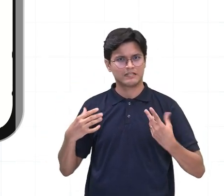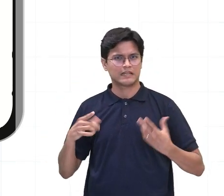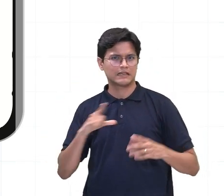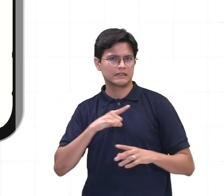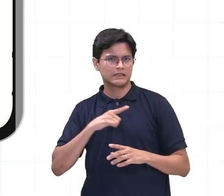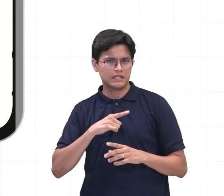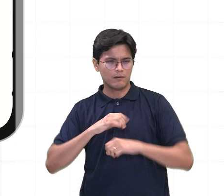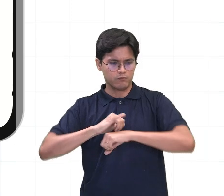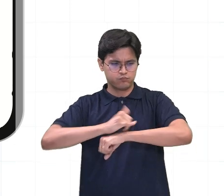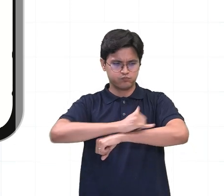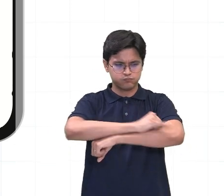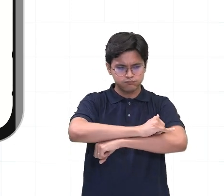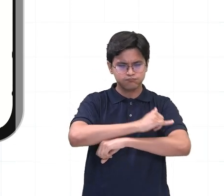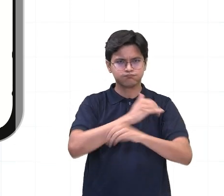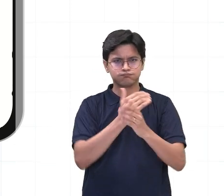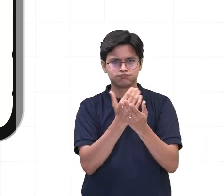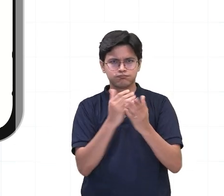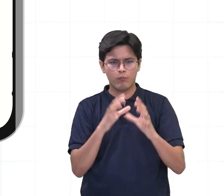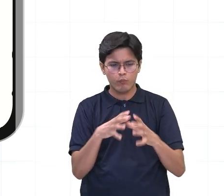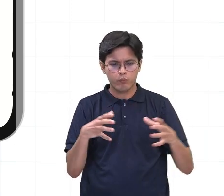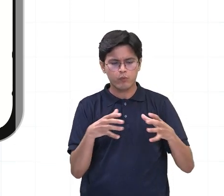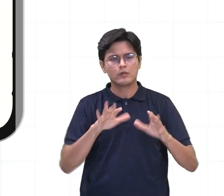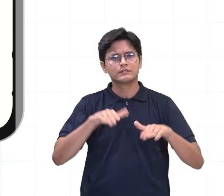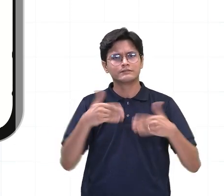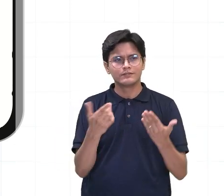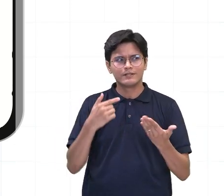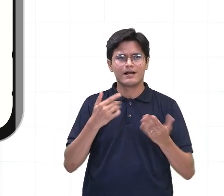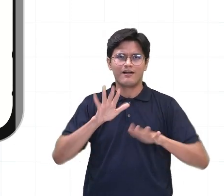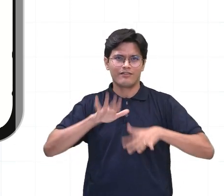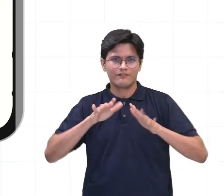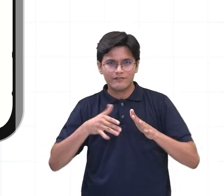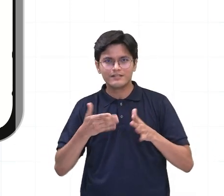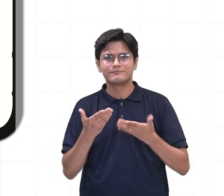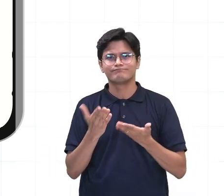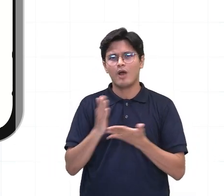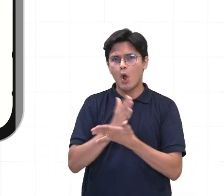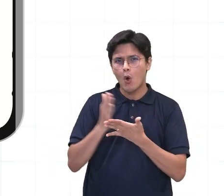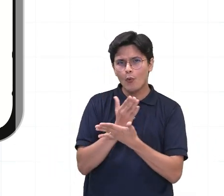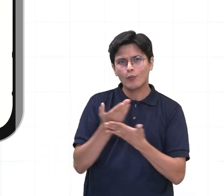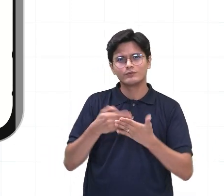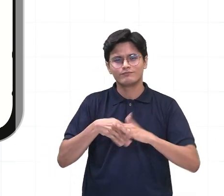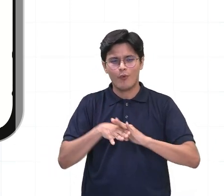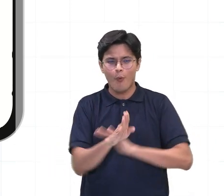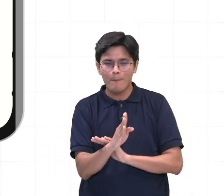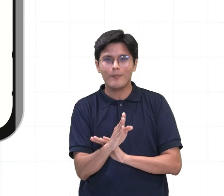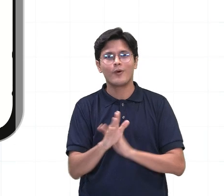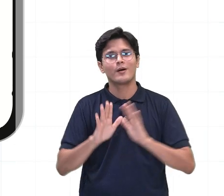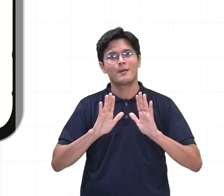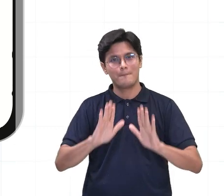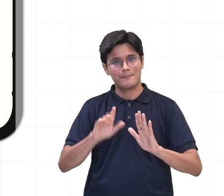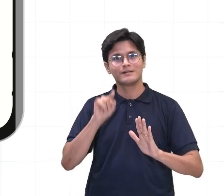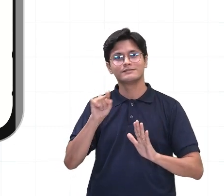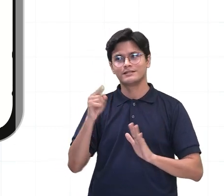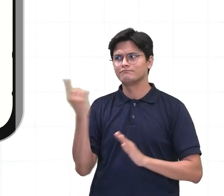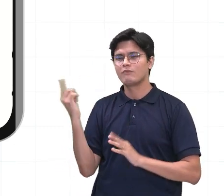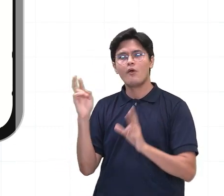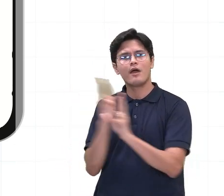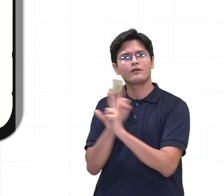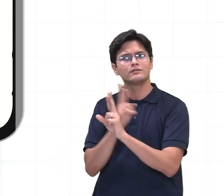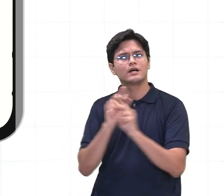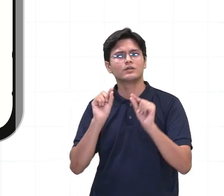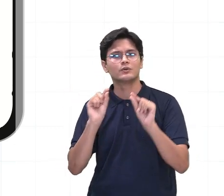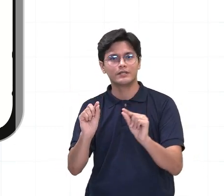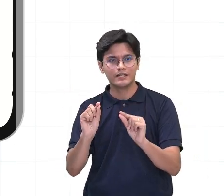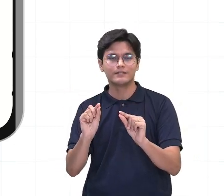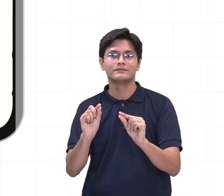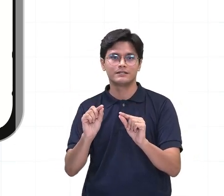grande quantidade. Então, essa gordura, ela é um tipo de tecido, um tecido adiposo. Existem células adiposas